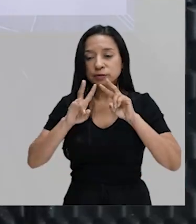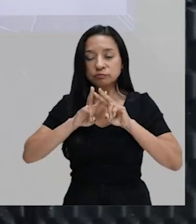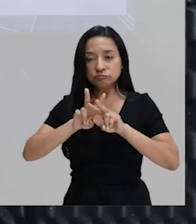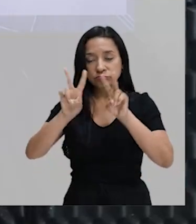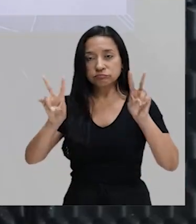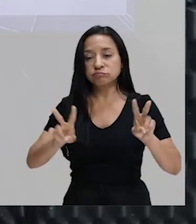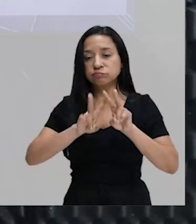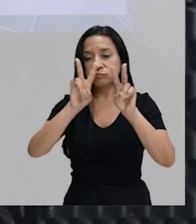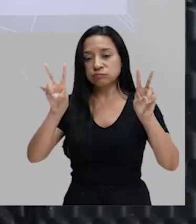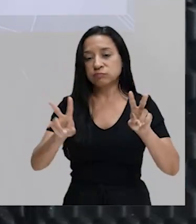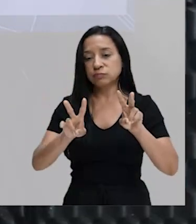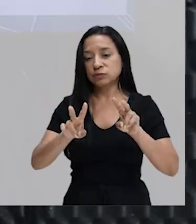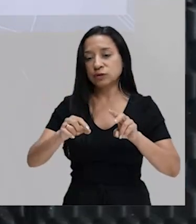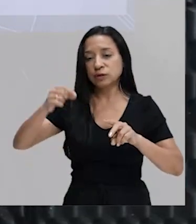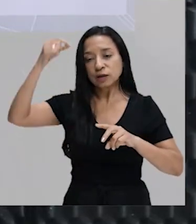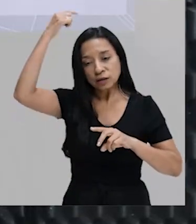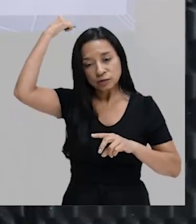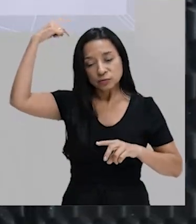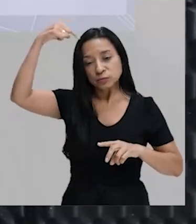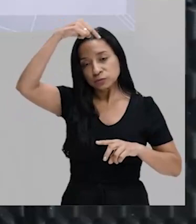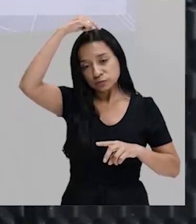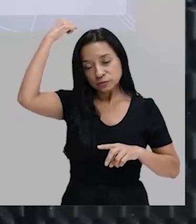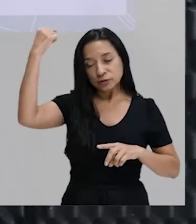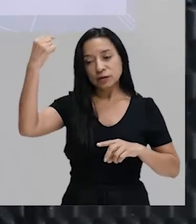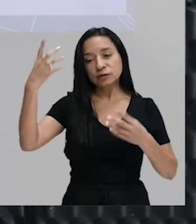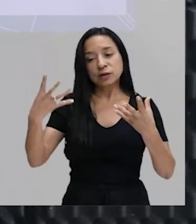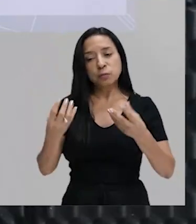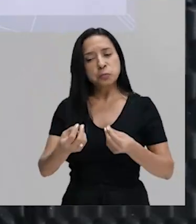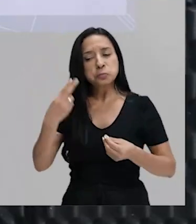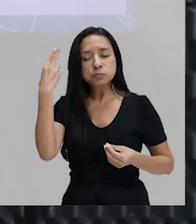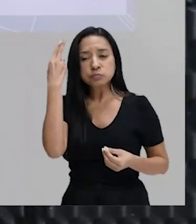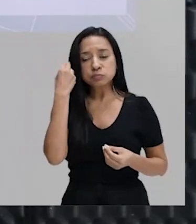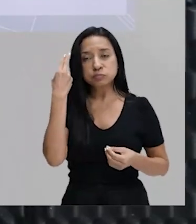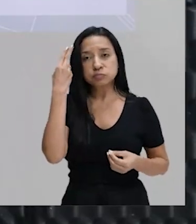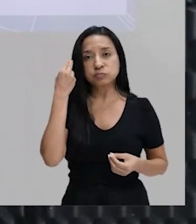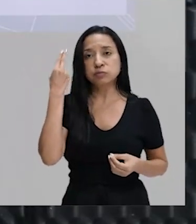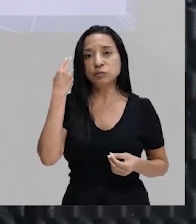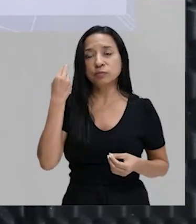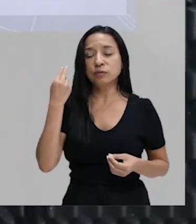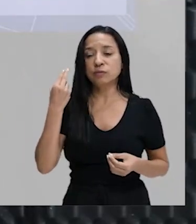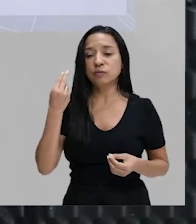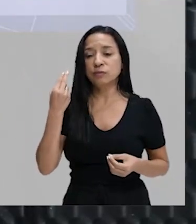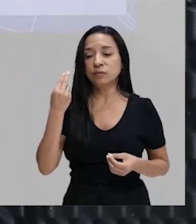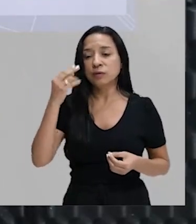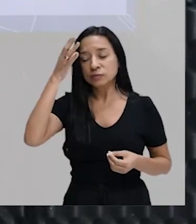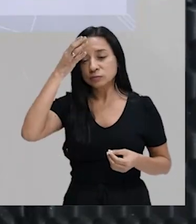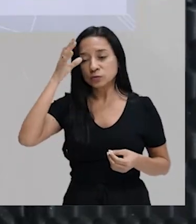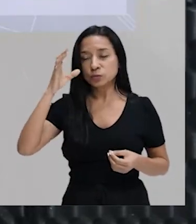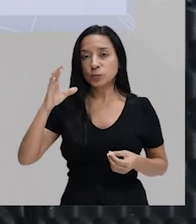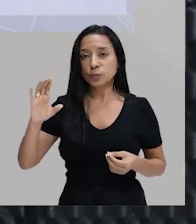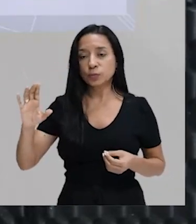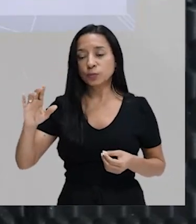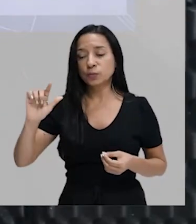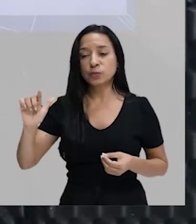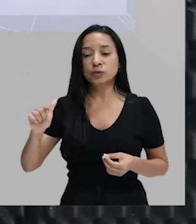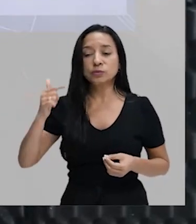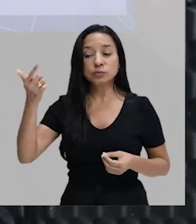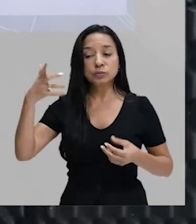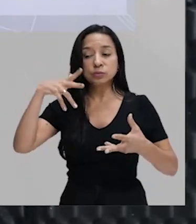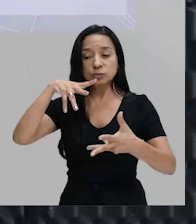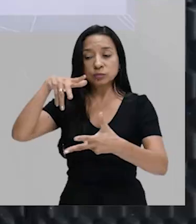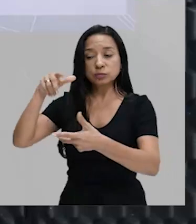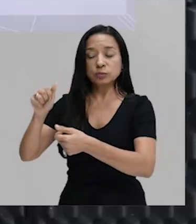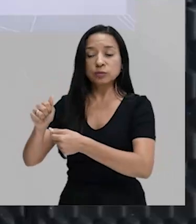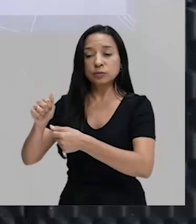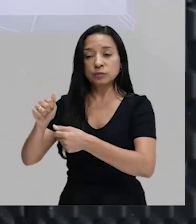visualizar as divindades. Gente, é muito comum, as culturas de outros mundos